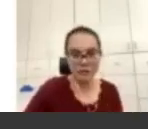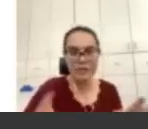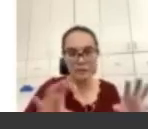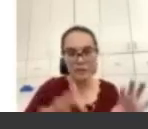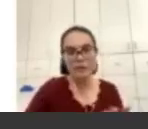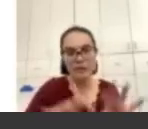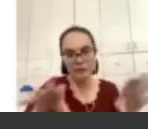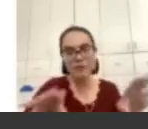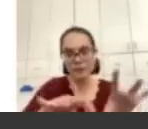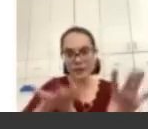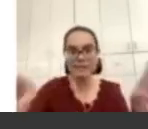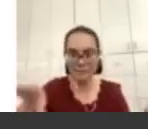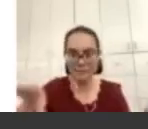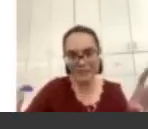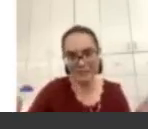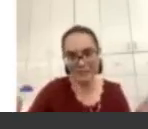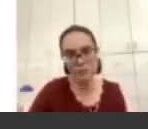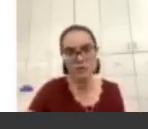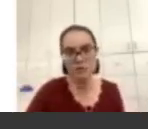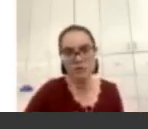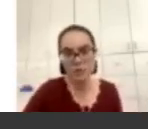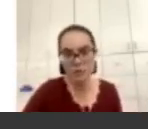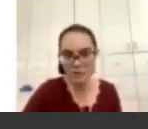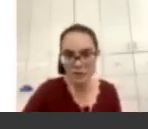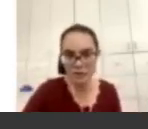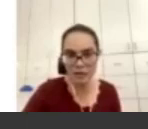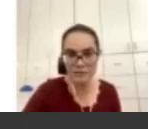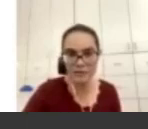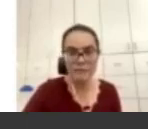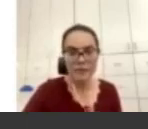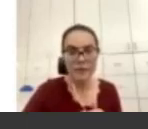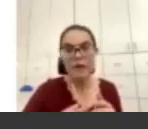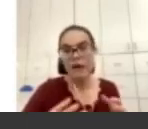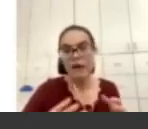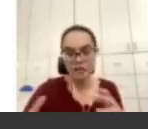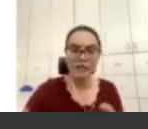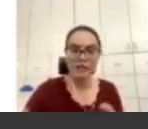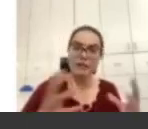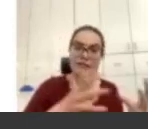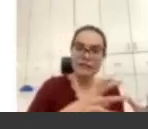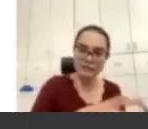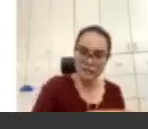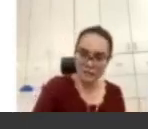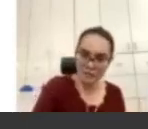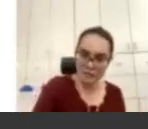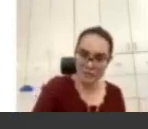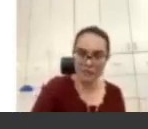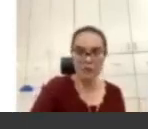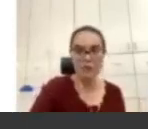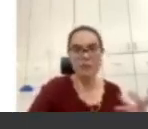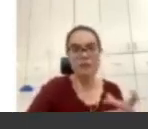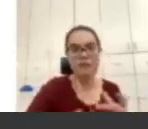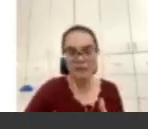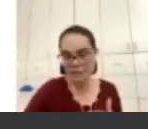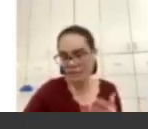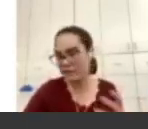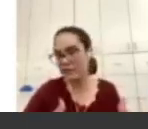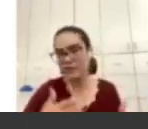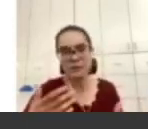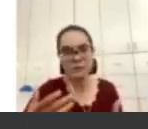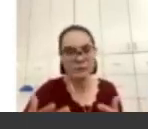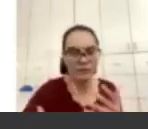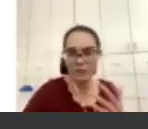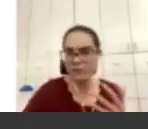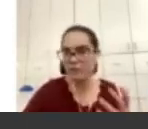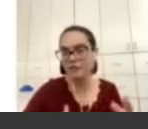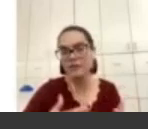treinadores locais para que os treinadores locais capacitassem as pessoas nas suas próprias regionais. Então, a gente está reavaliando essa experiência anterior para ver se a gente vai